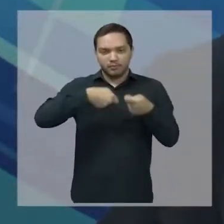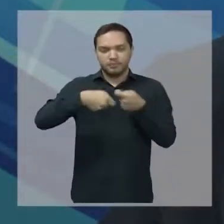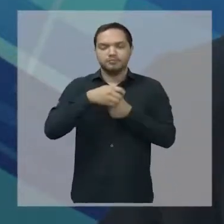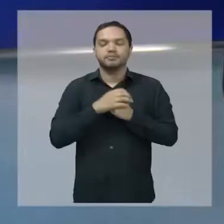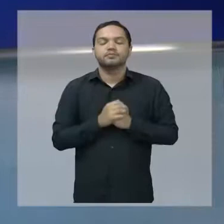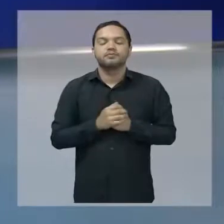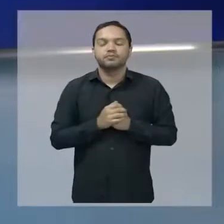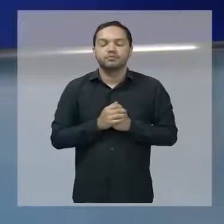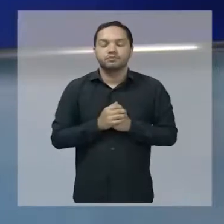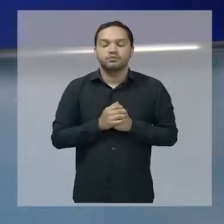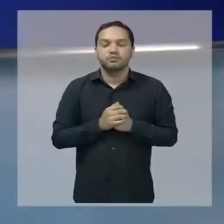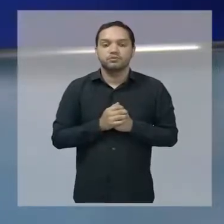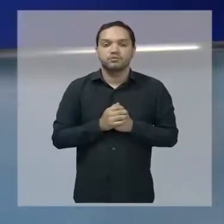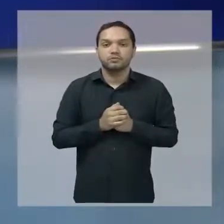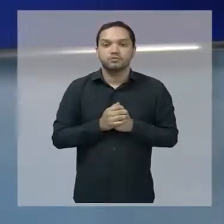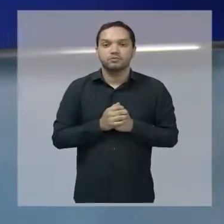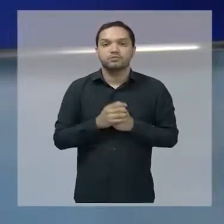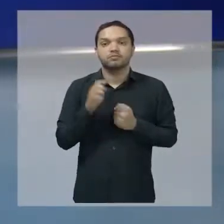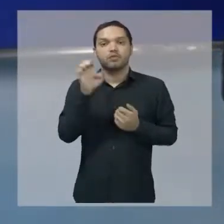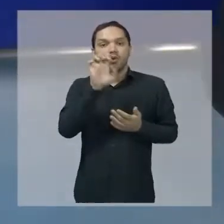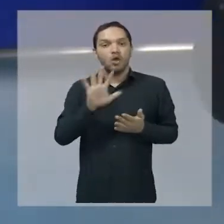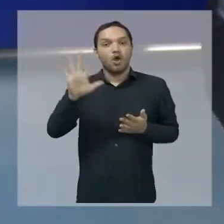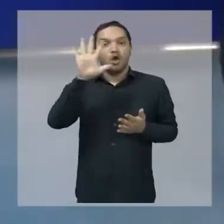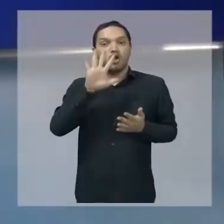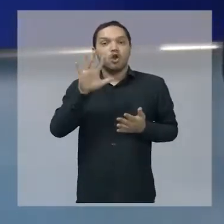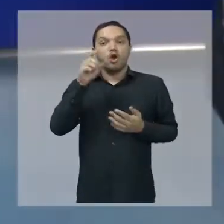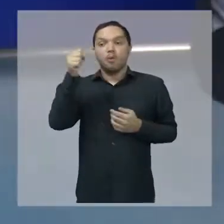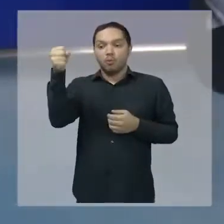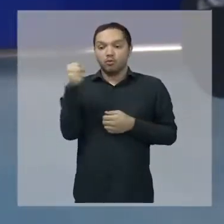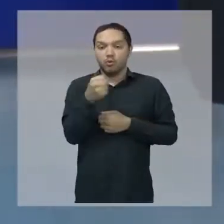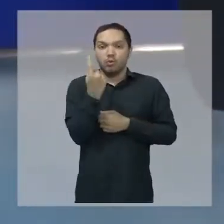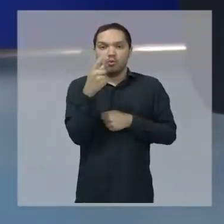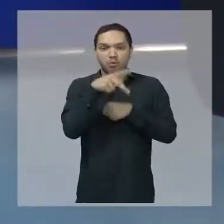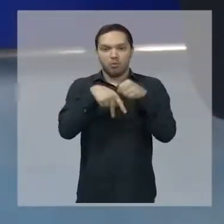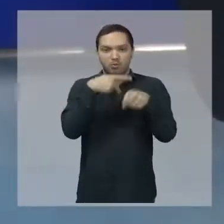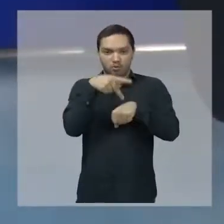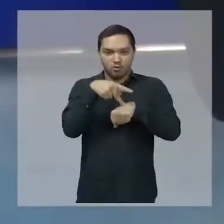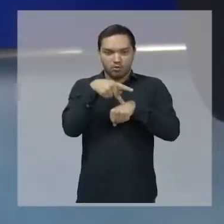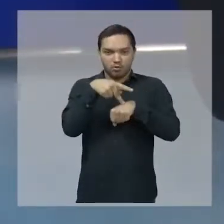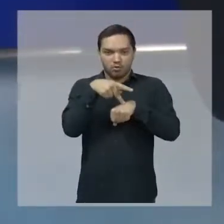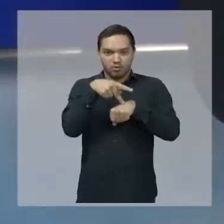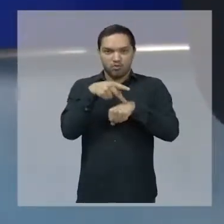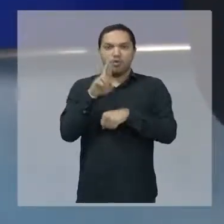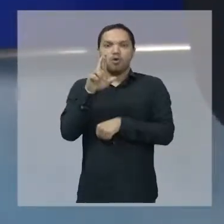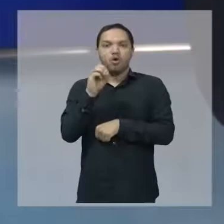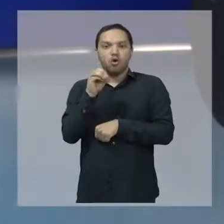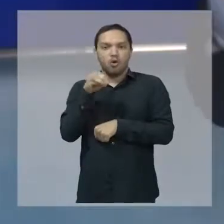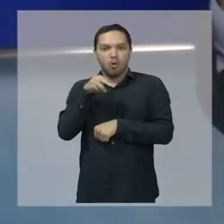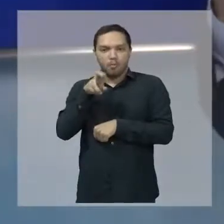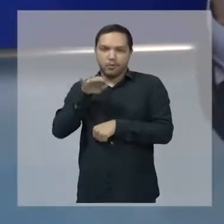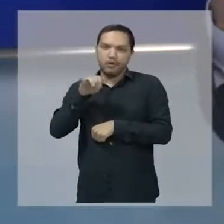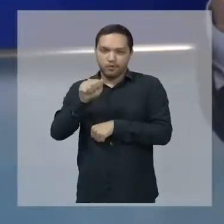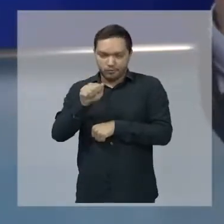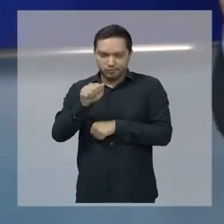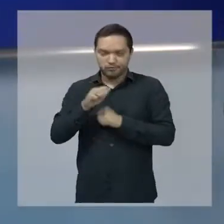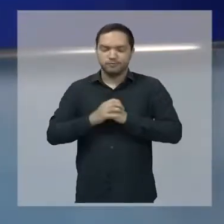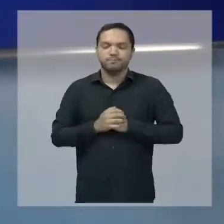Economia, e a Europa indicou um país... Romênia. Indicou a